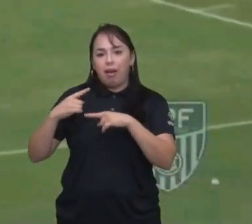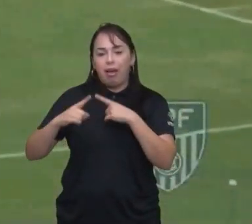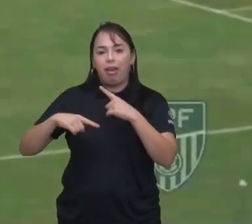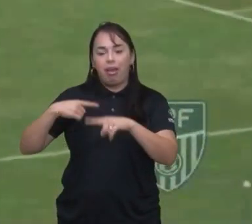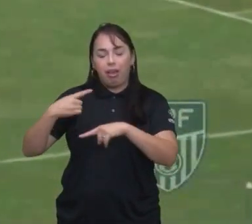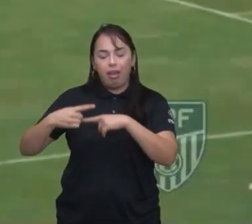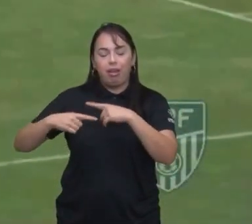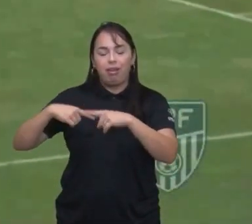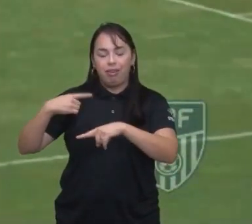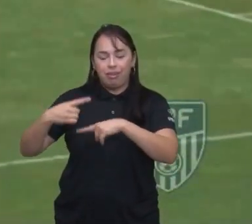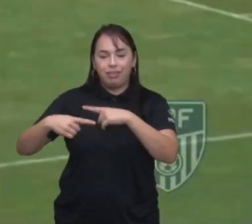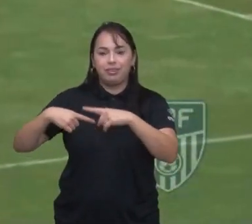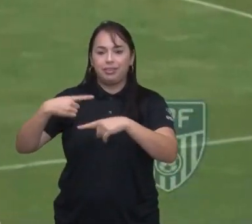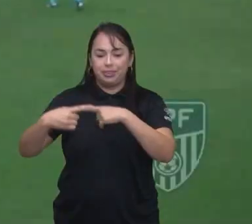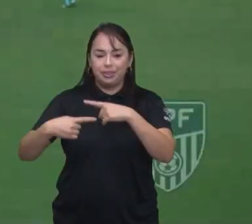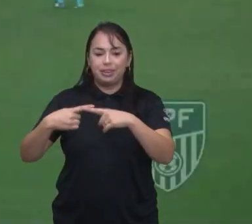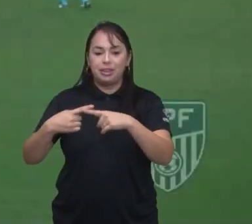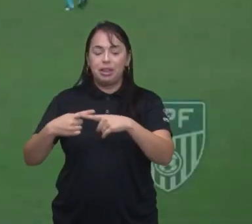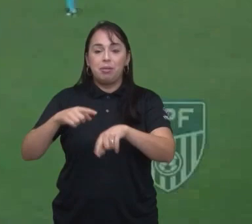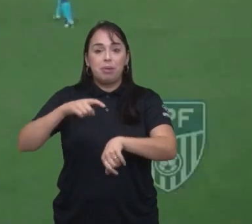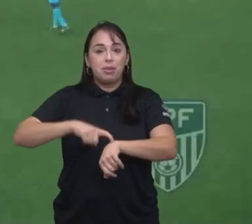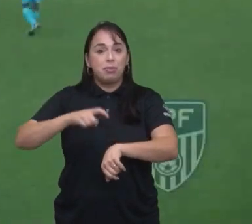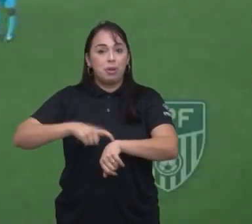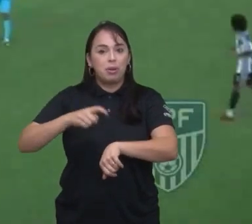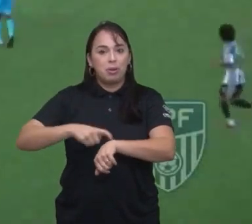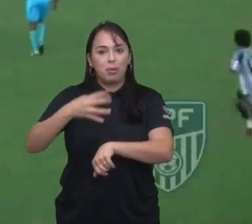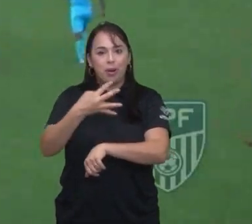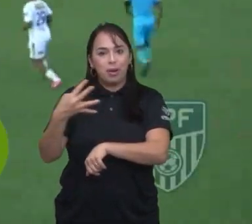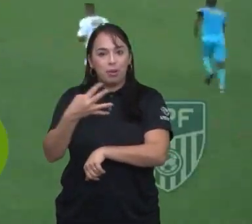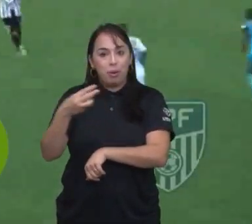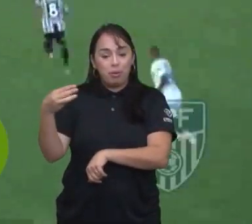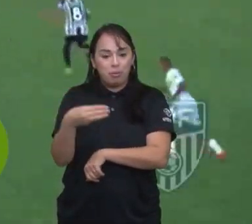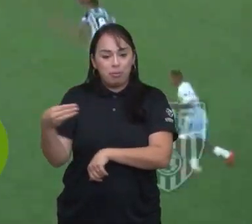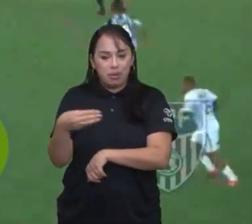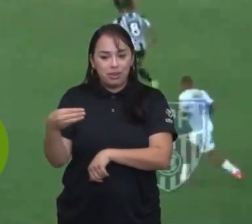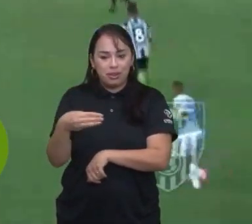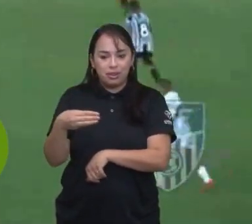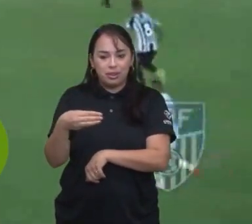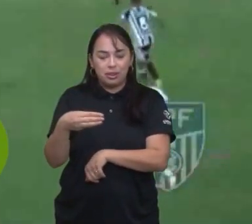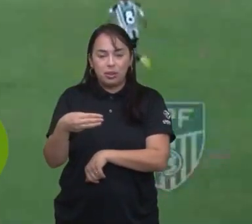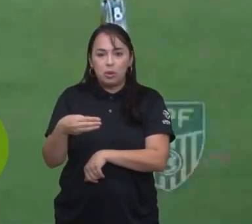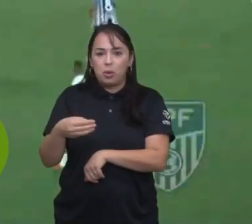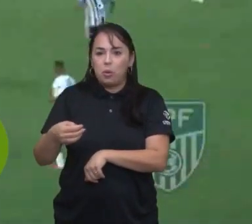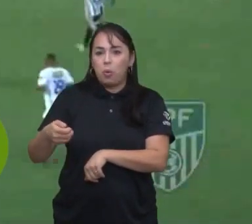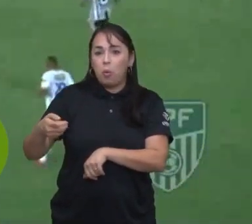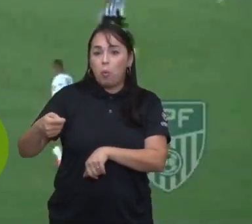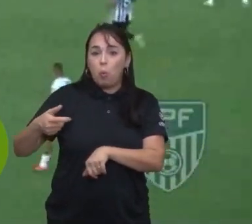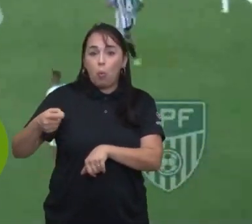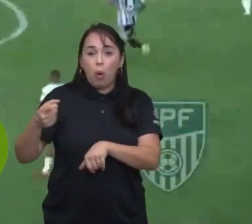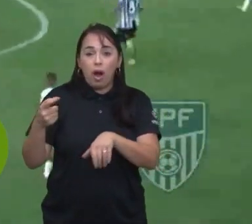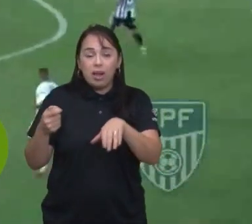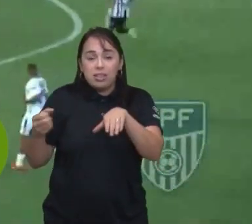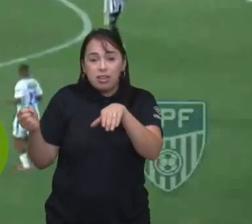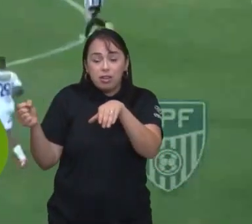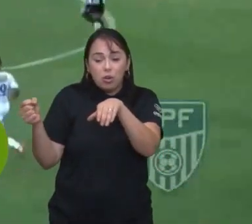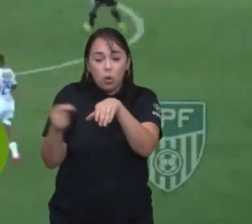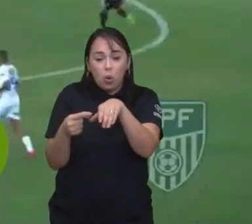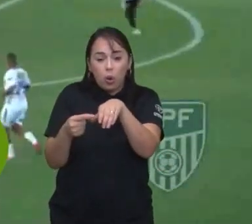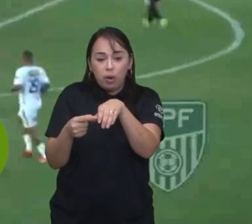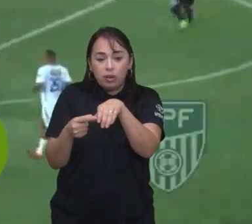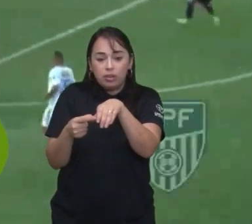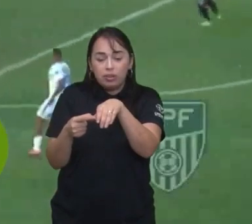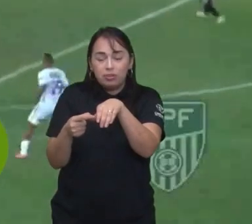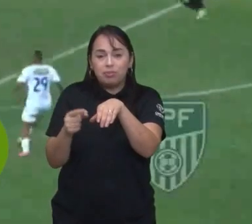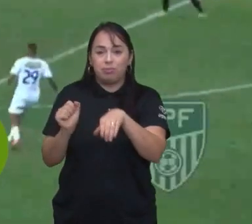0-0 nervoso. Aos 44 da segunda etapa, o São José teve a chance da vitória nesse lance. Depois